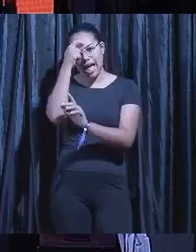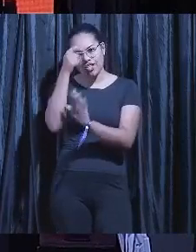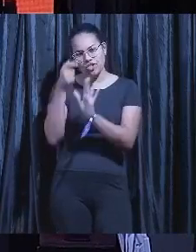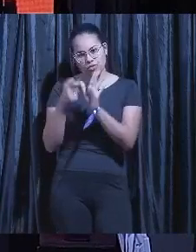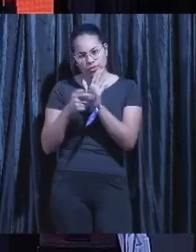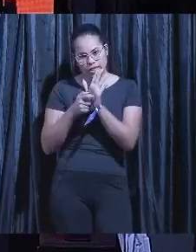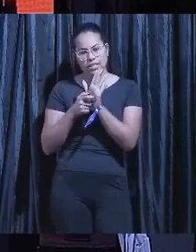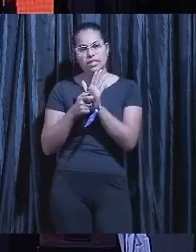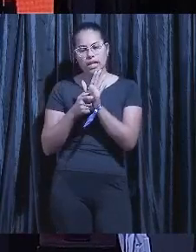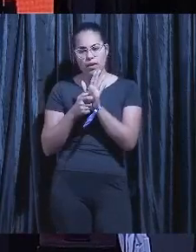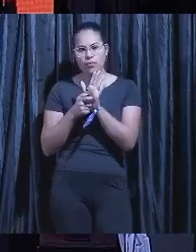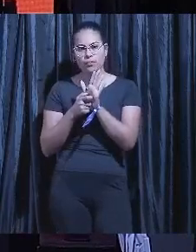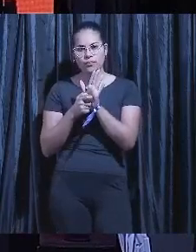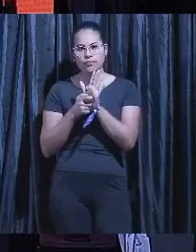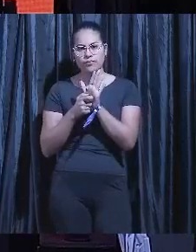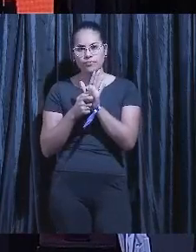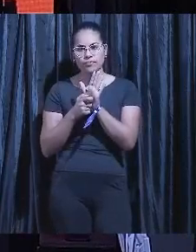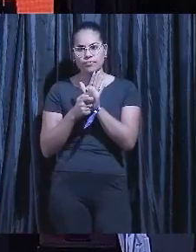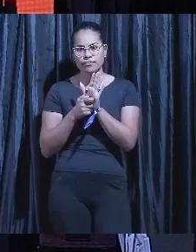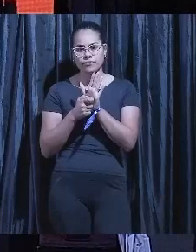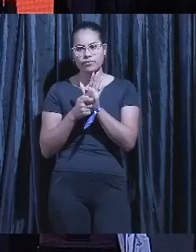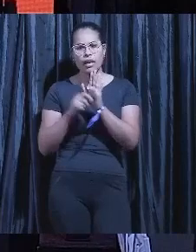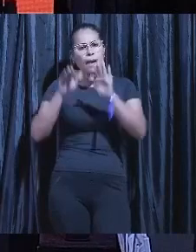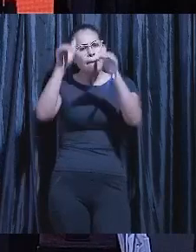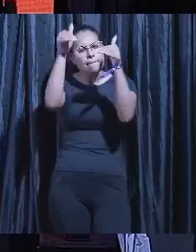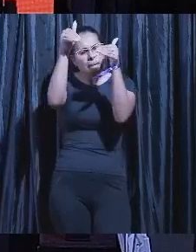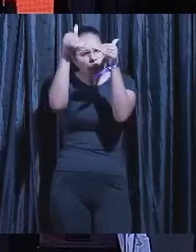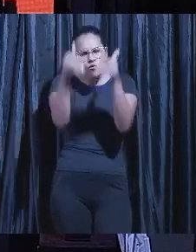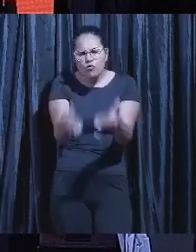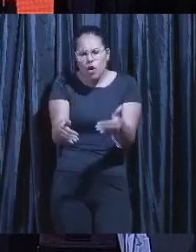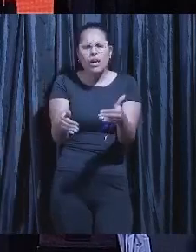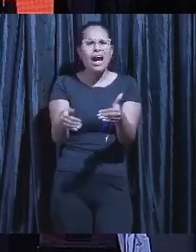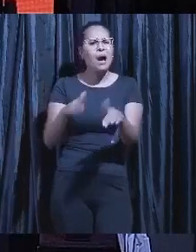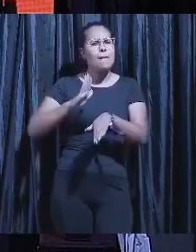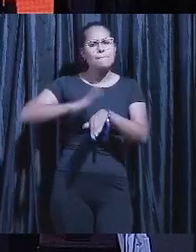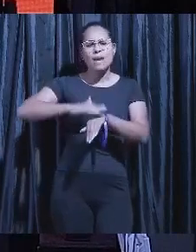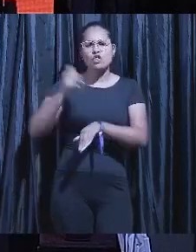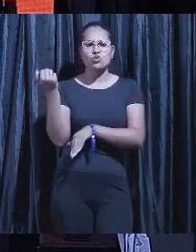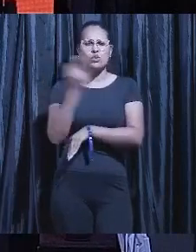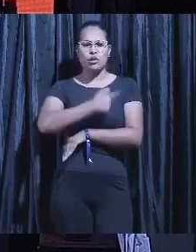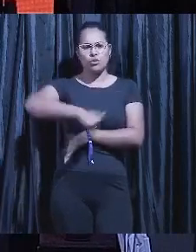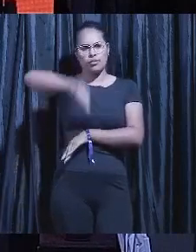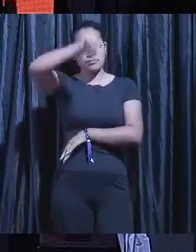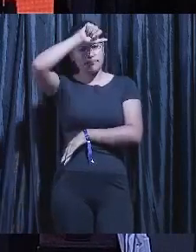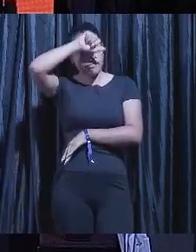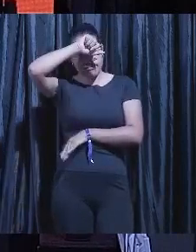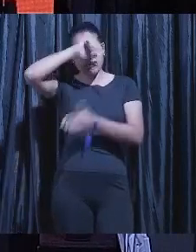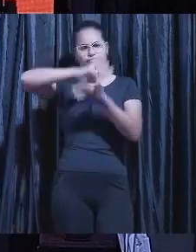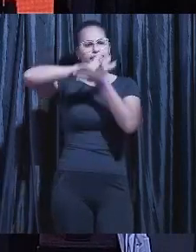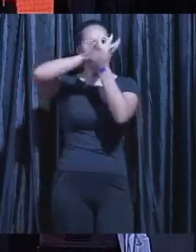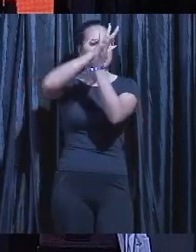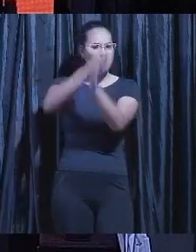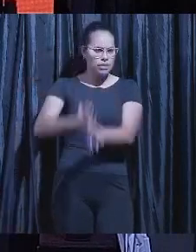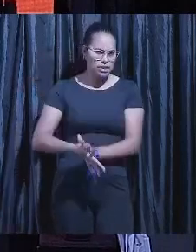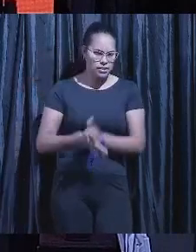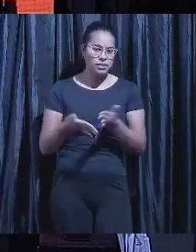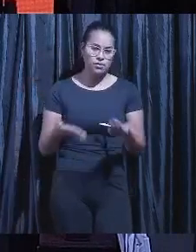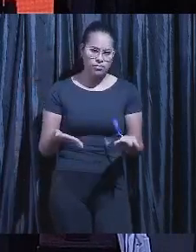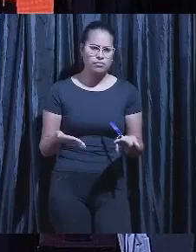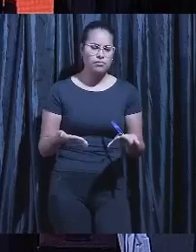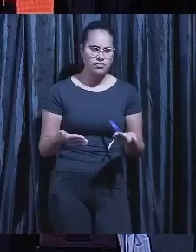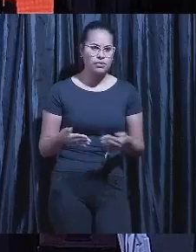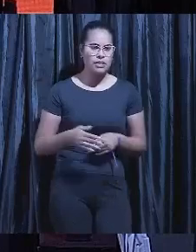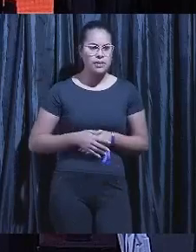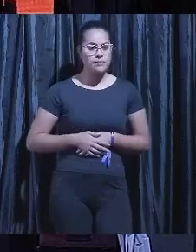artificiais para reforço desses estereótipos, dessas criminalizações, né? Como é que a gente não faz isso? Então, o